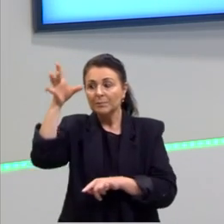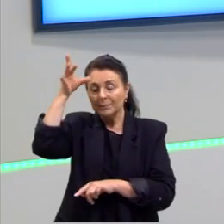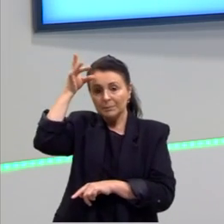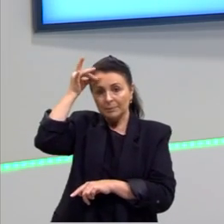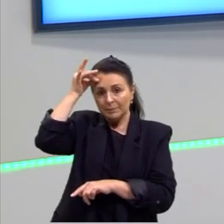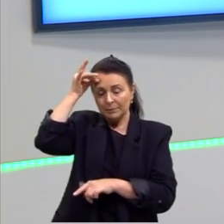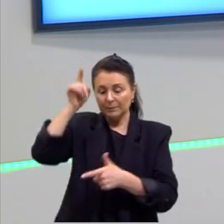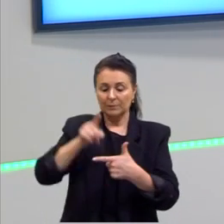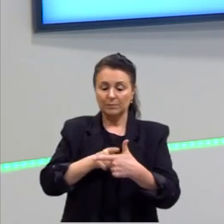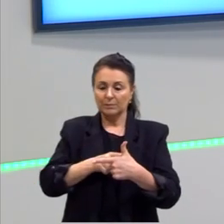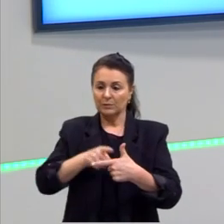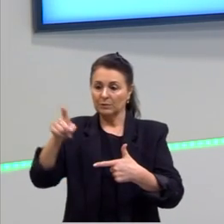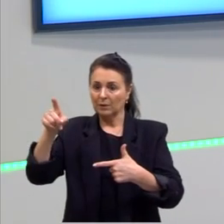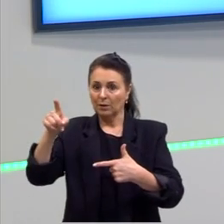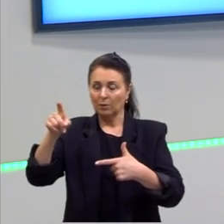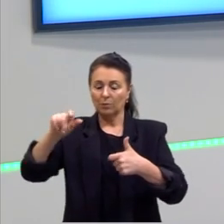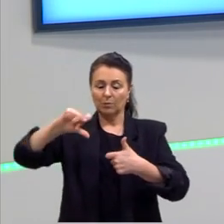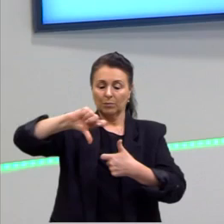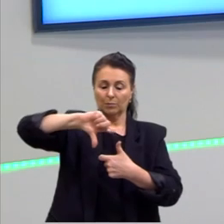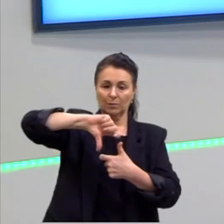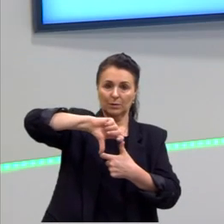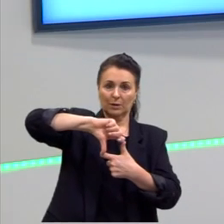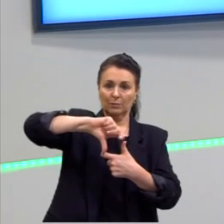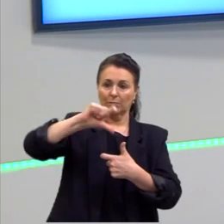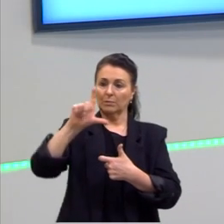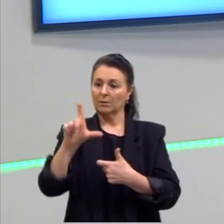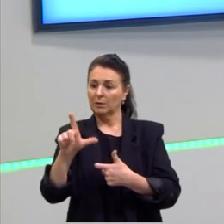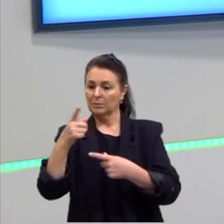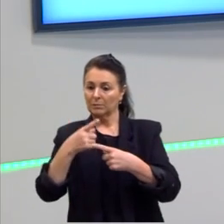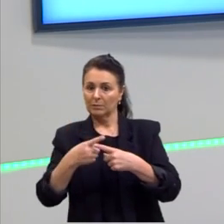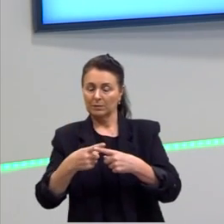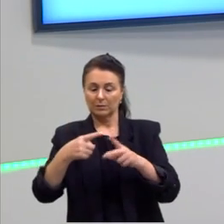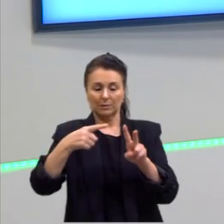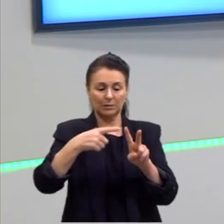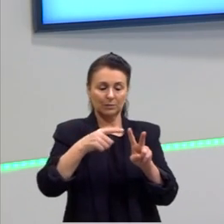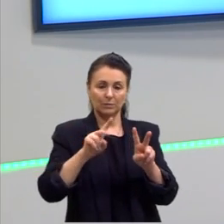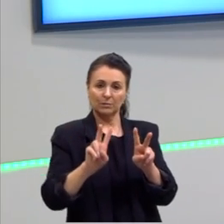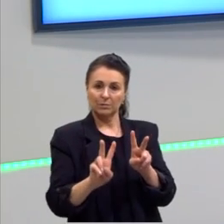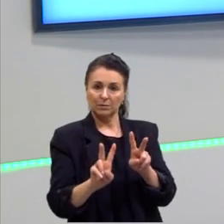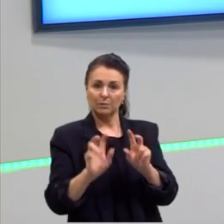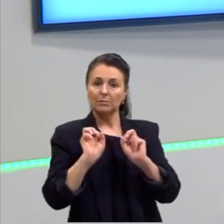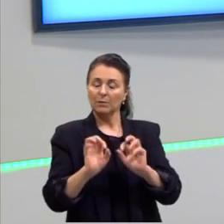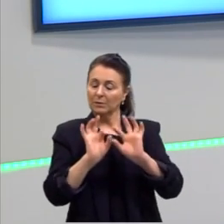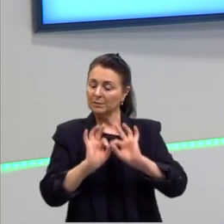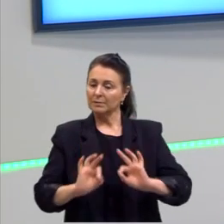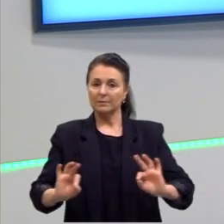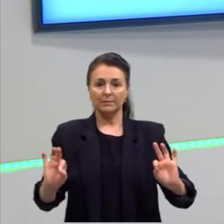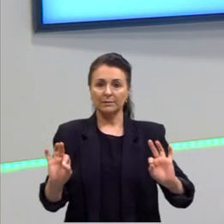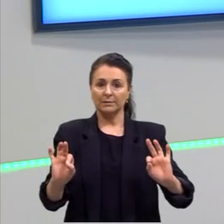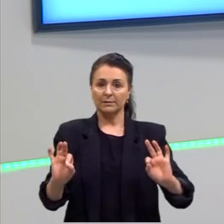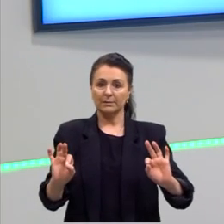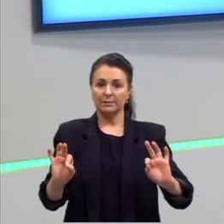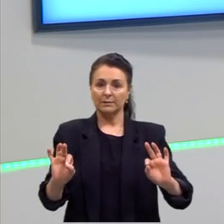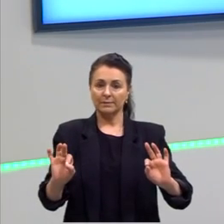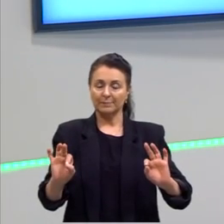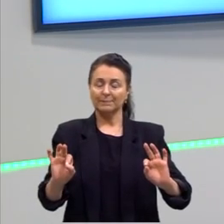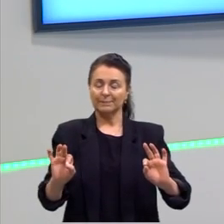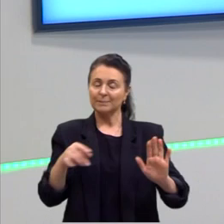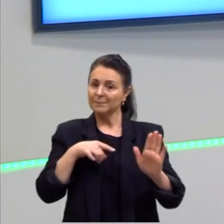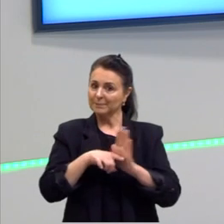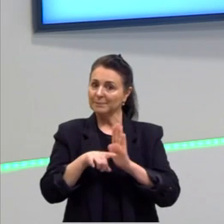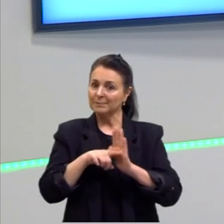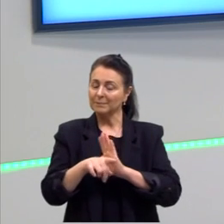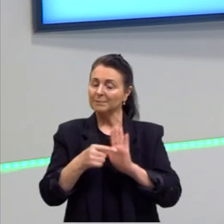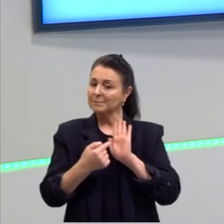que a diagonal de um quadrado é lado vezes raiz de 2 pode simplificar um pouco aí ao longo das